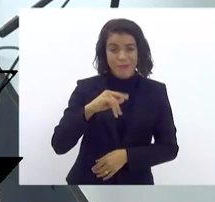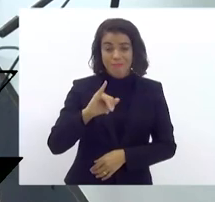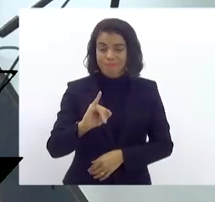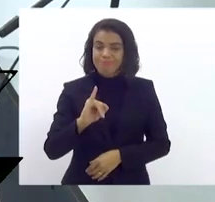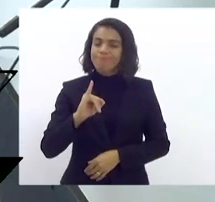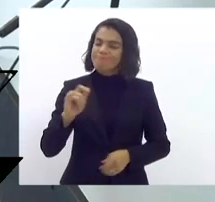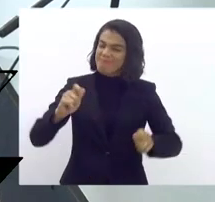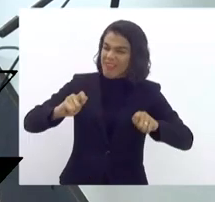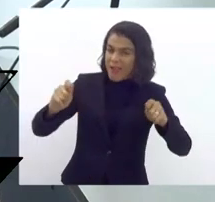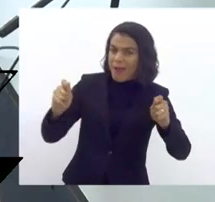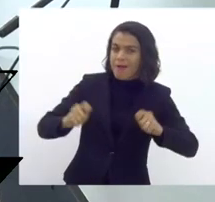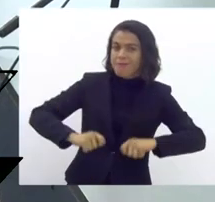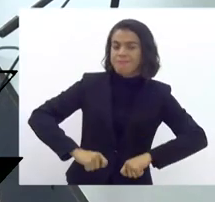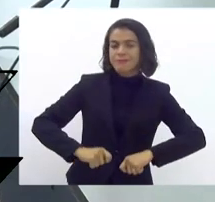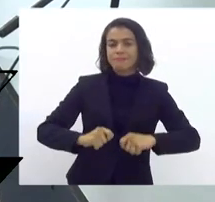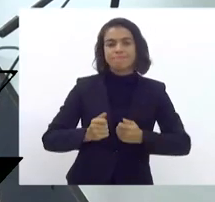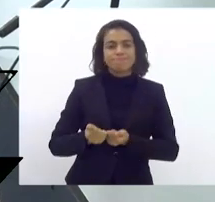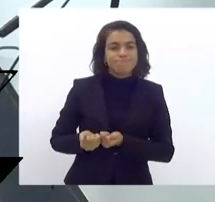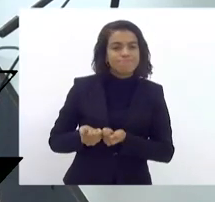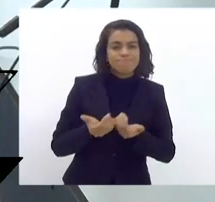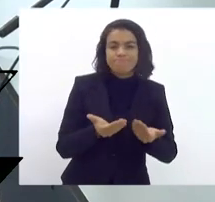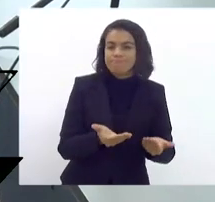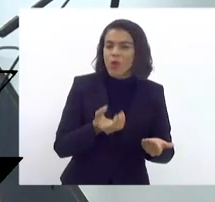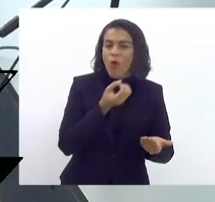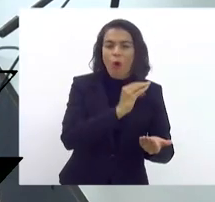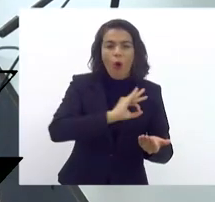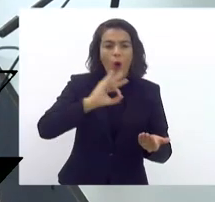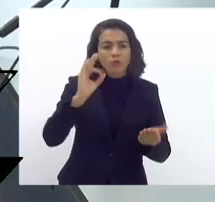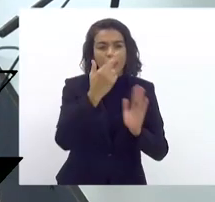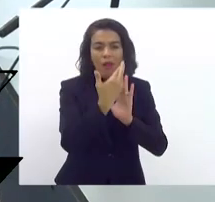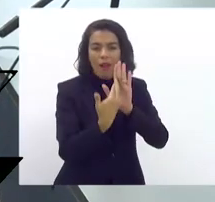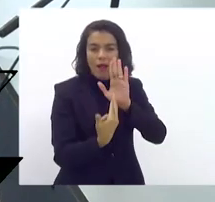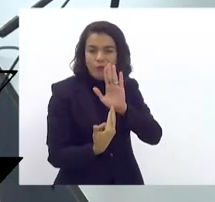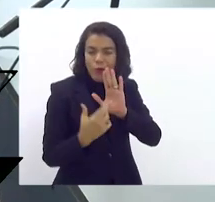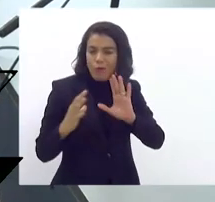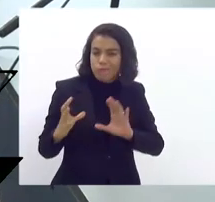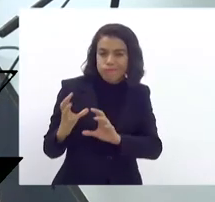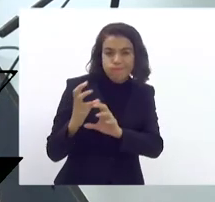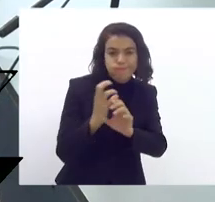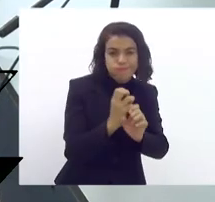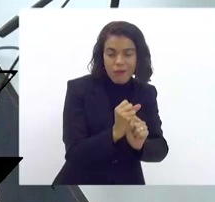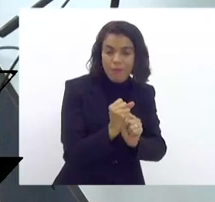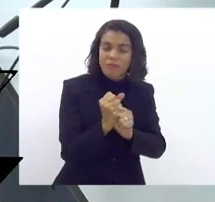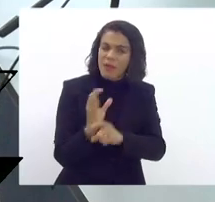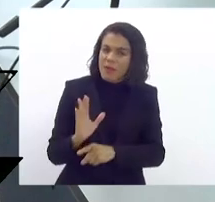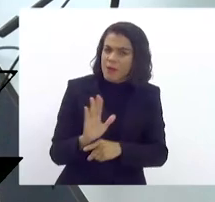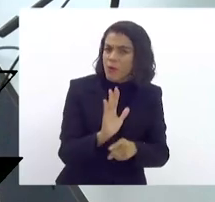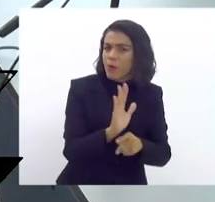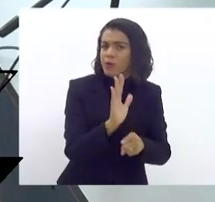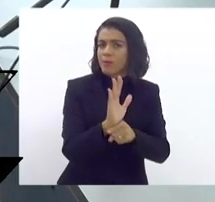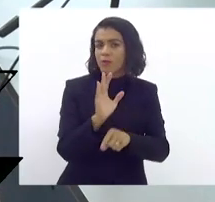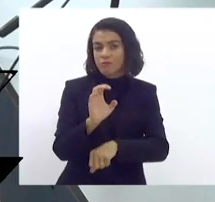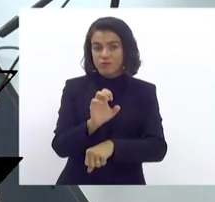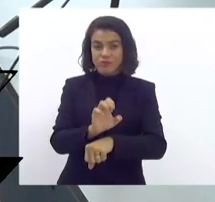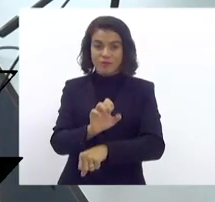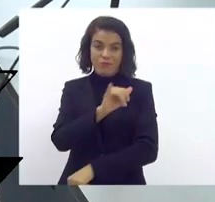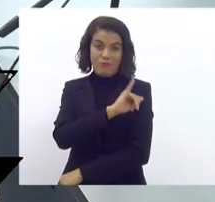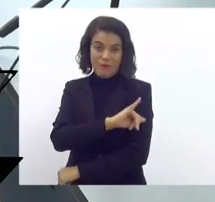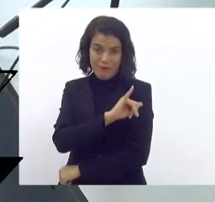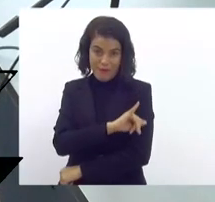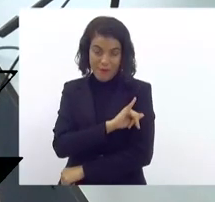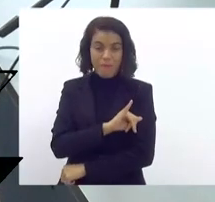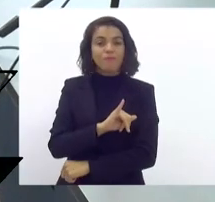a capacidade de entregar um bom relatório final que contribua para o estado do Rio de Janeiro